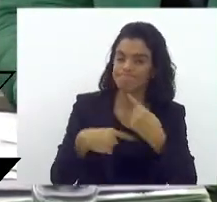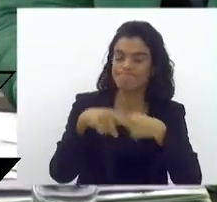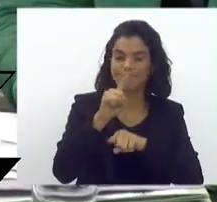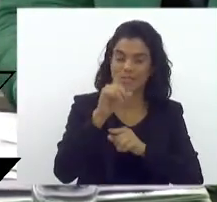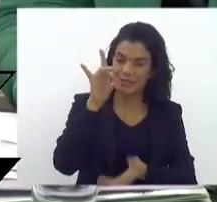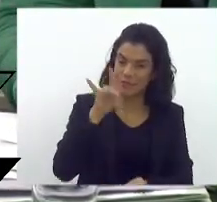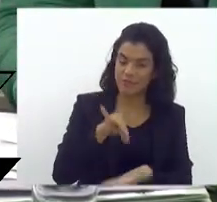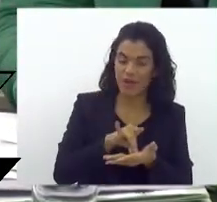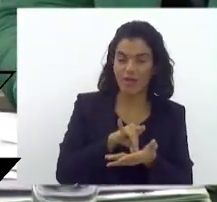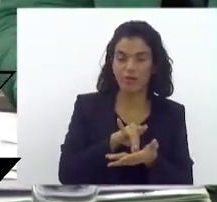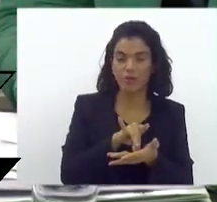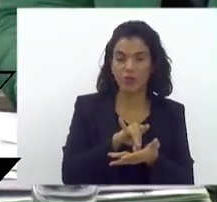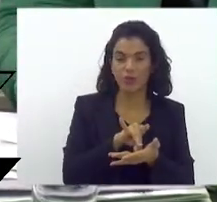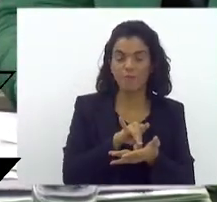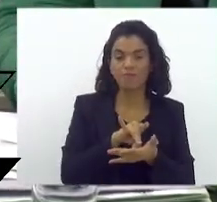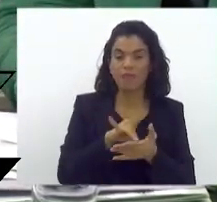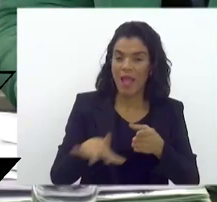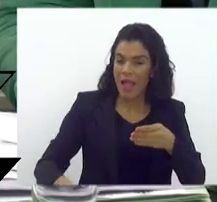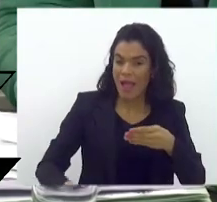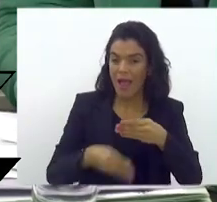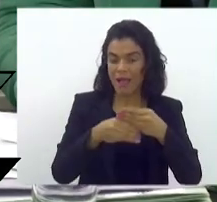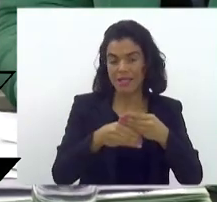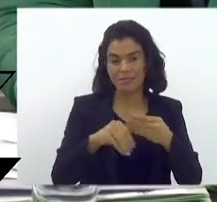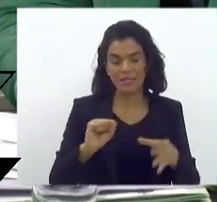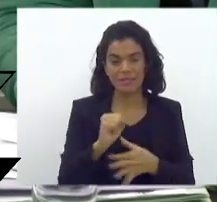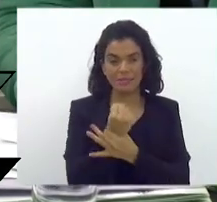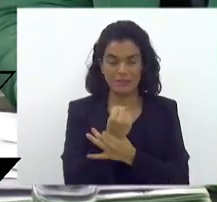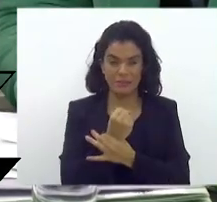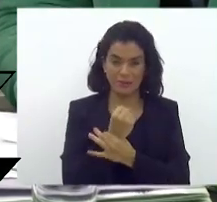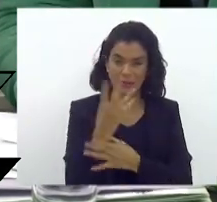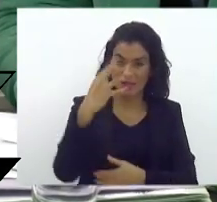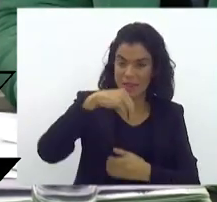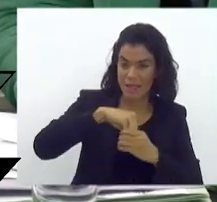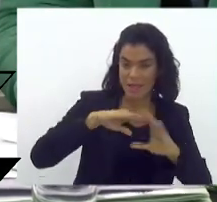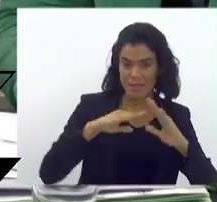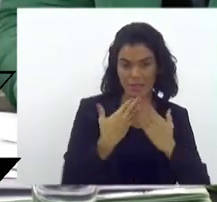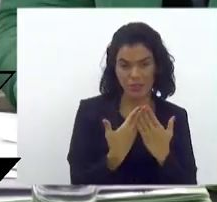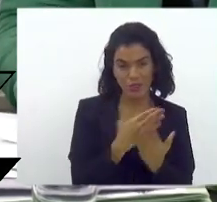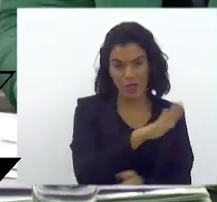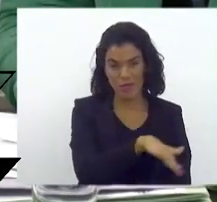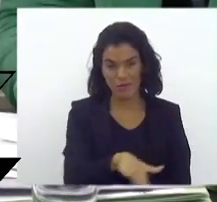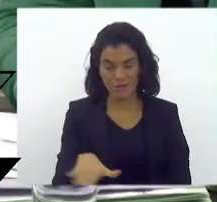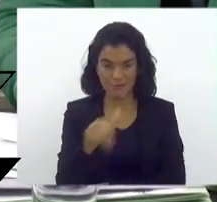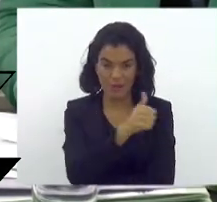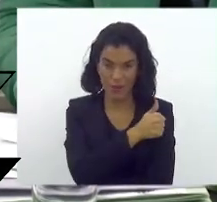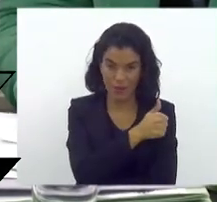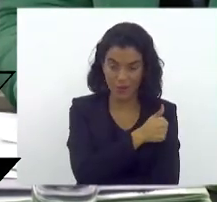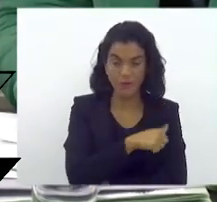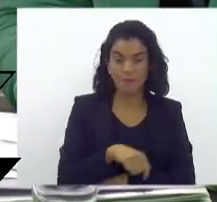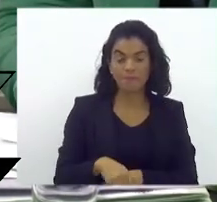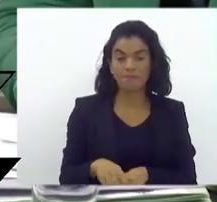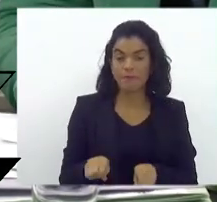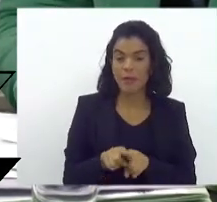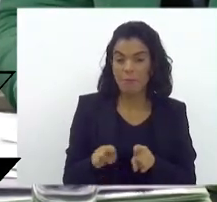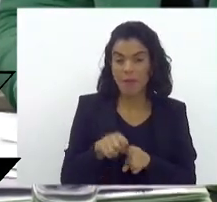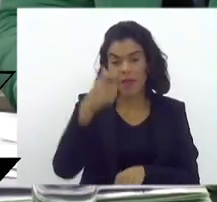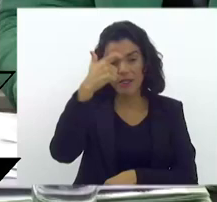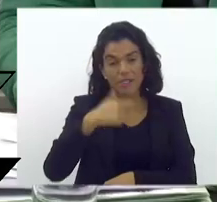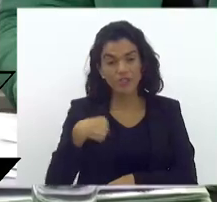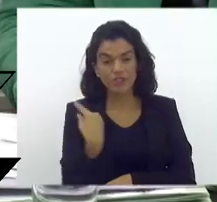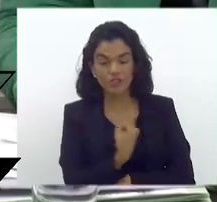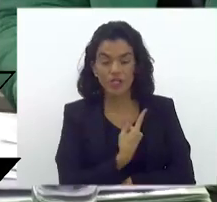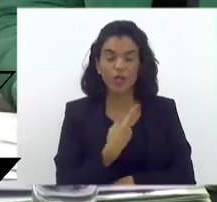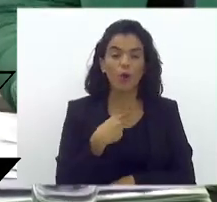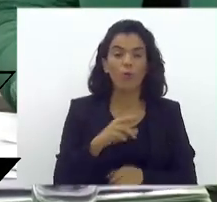de fato, acrescentar na segurança da nossa escola. Nosso intuito aqui como legislativo, como parlamentares,